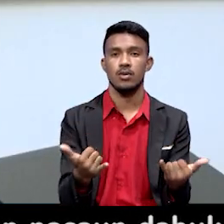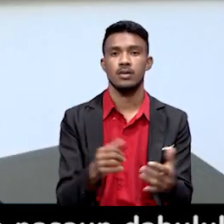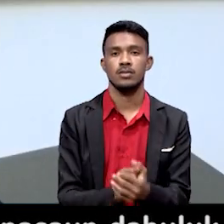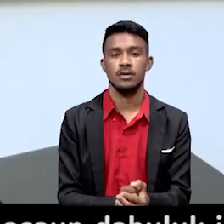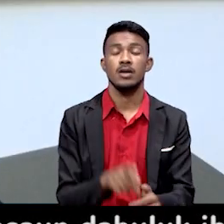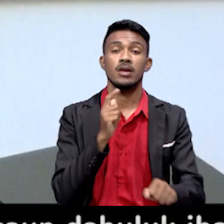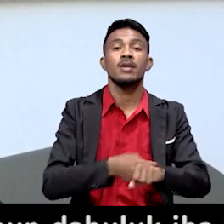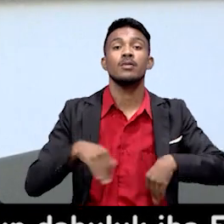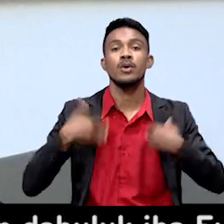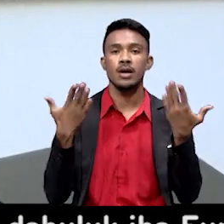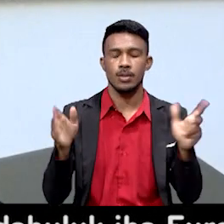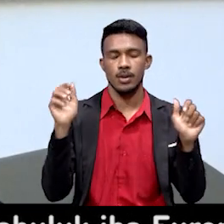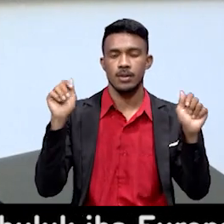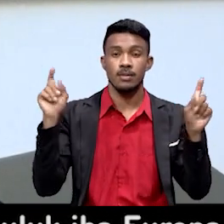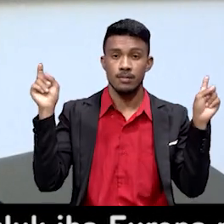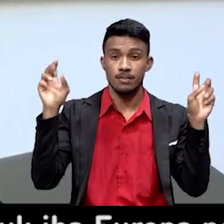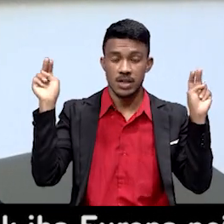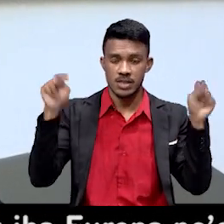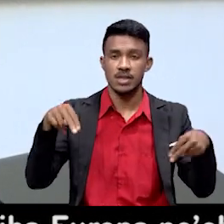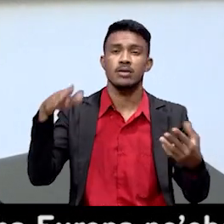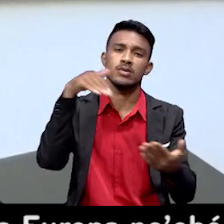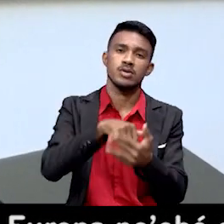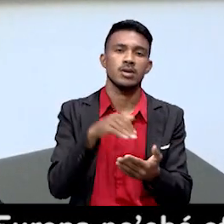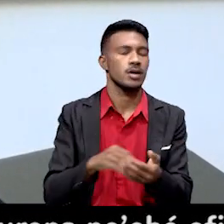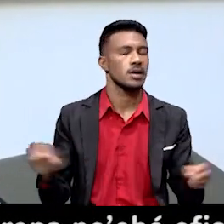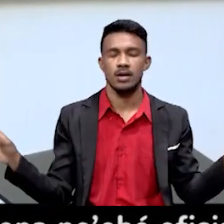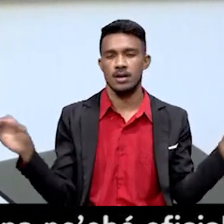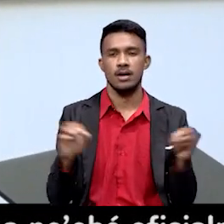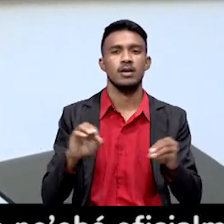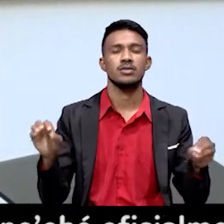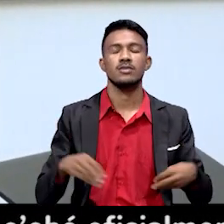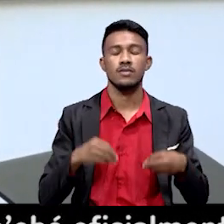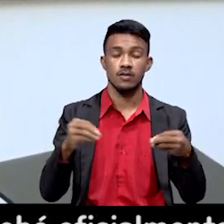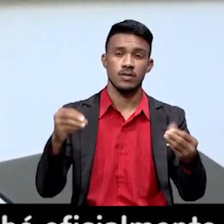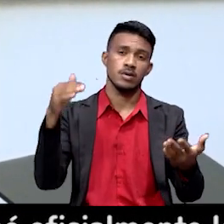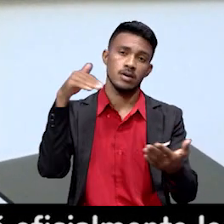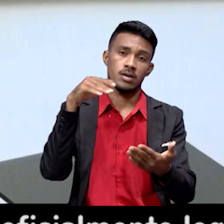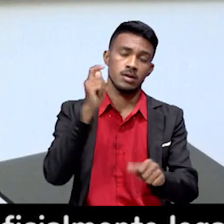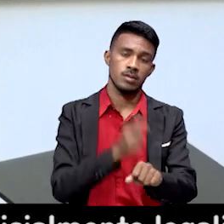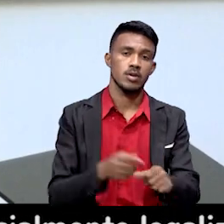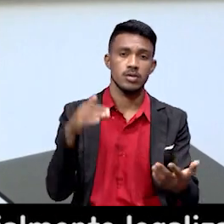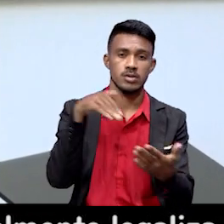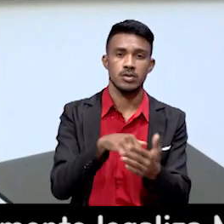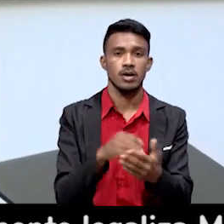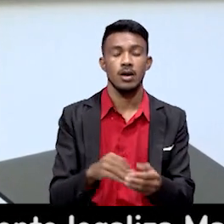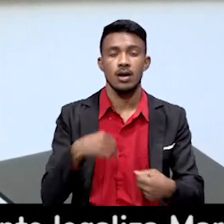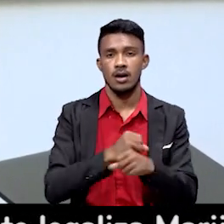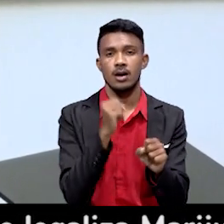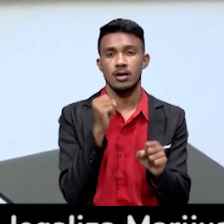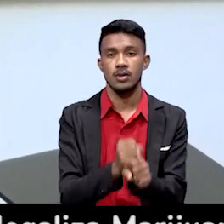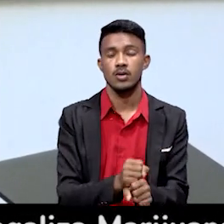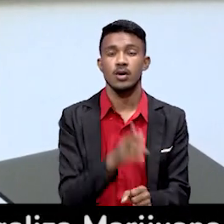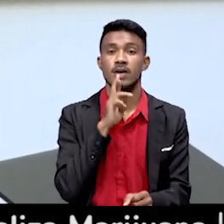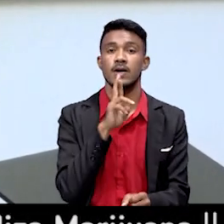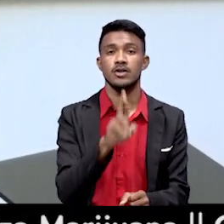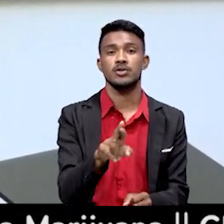tempo ida mak persia atu istuda tan. Amenoin katak ne laos necessaro atu istuda. Mas halo hela resolusaung ida lo resolusaung ida ne